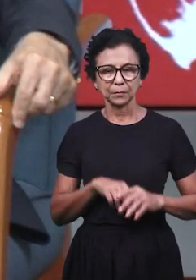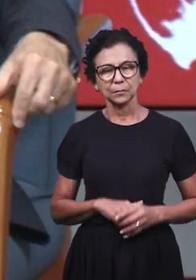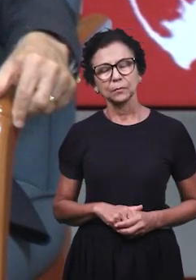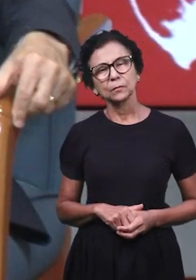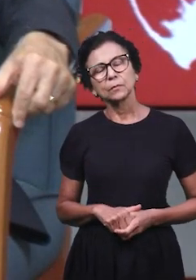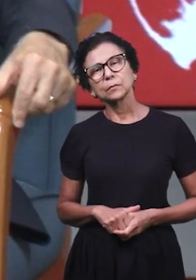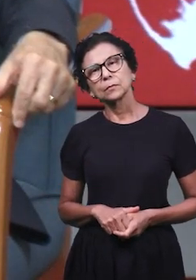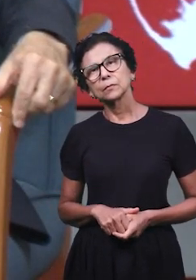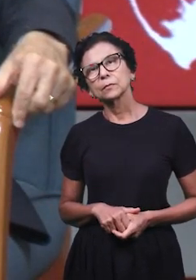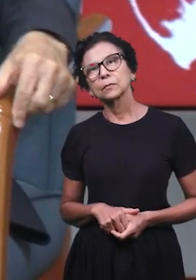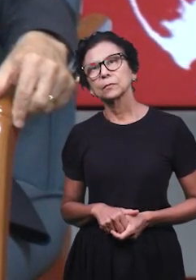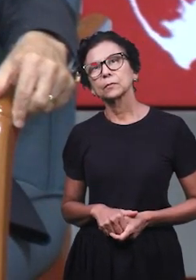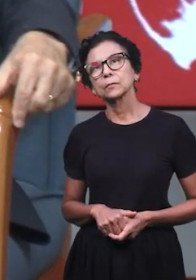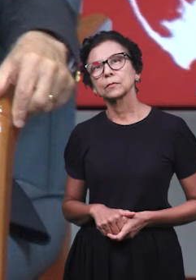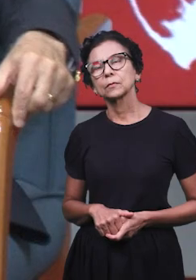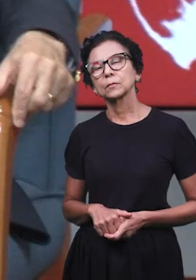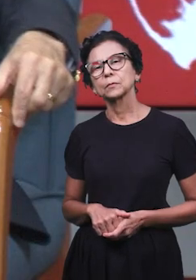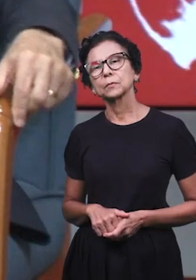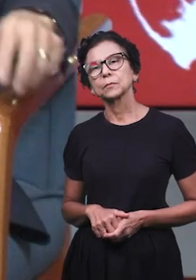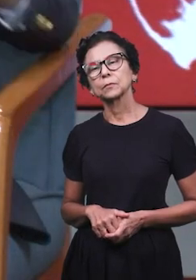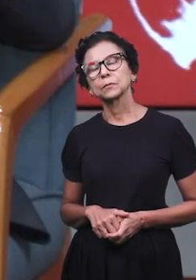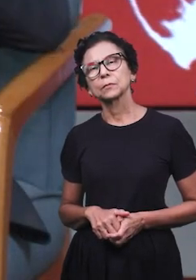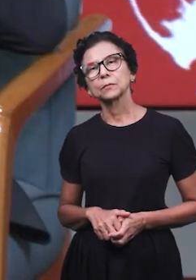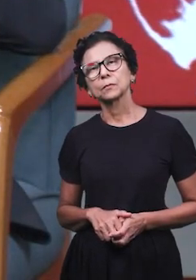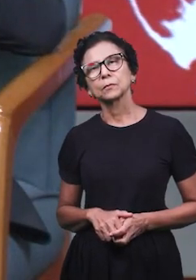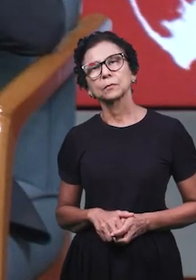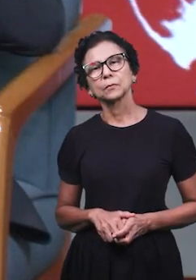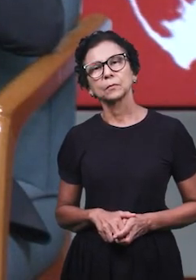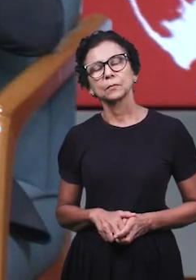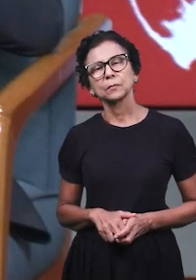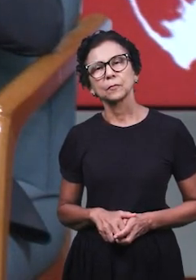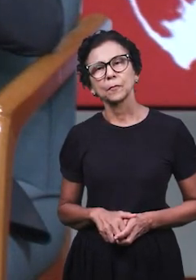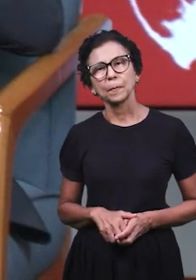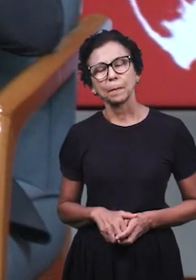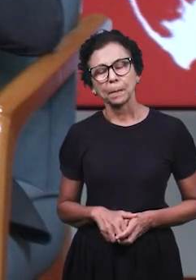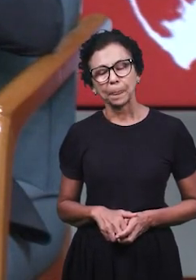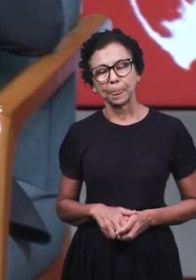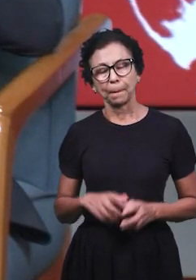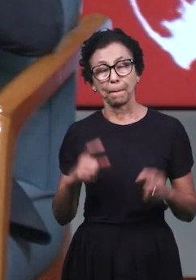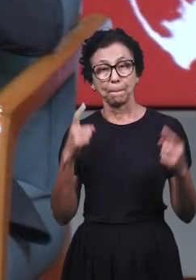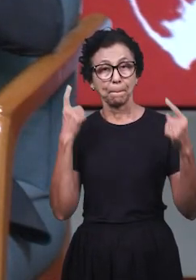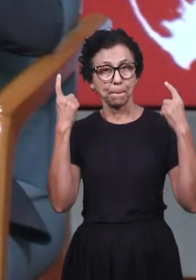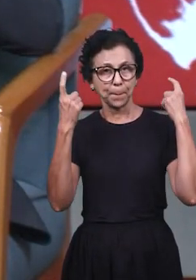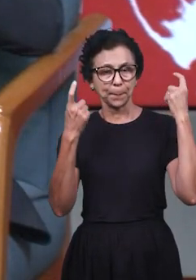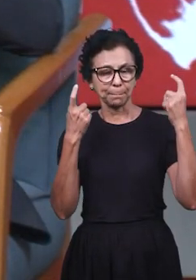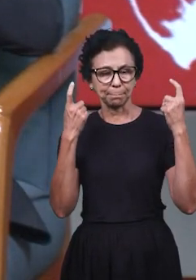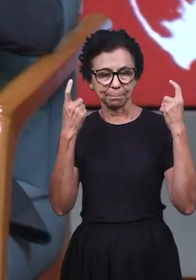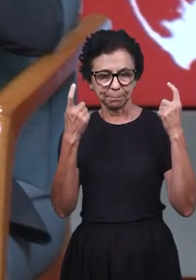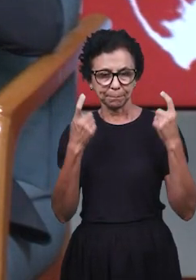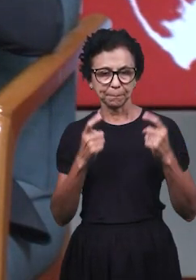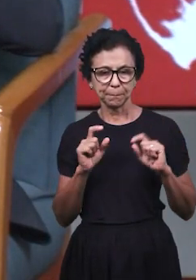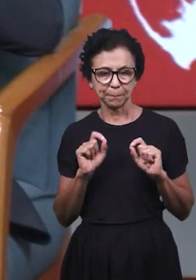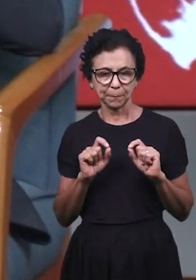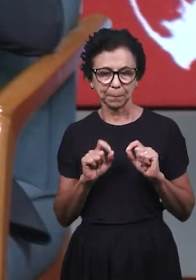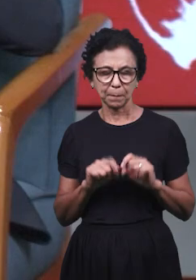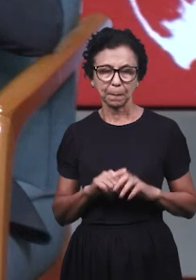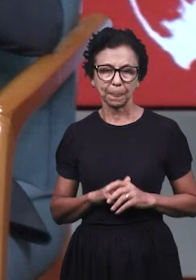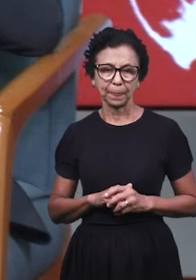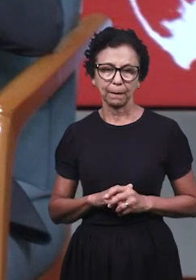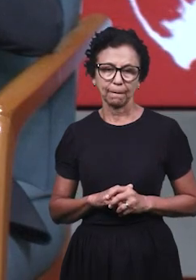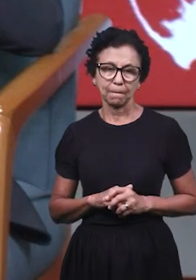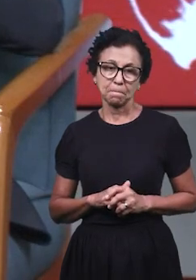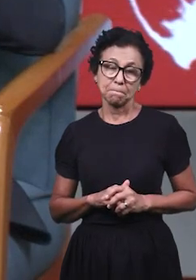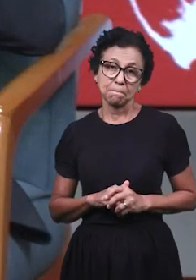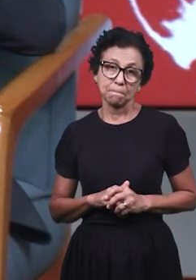que gira em torno, porque toda a nossa preocupação, nesta hora é